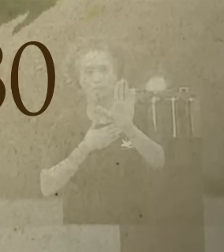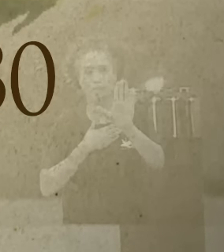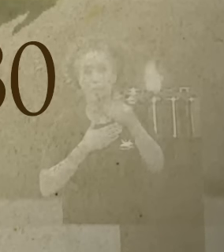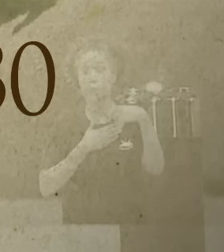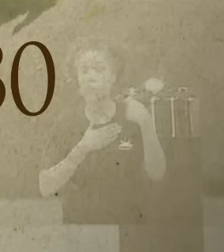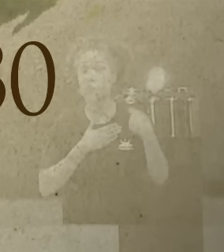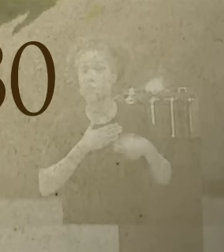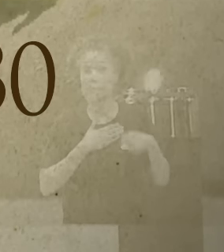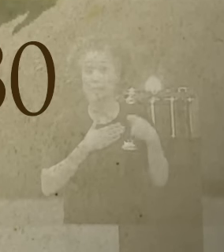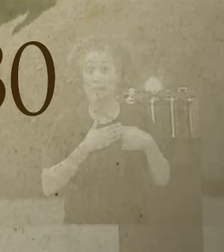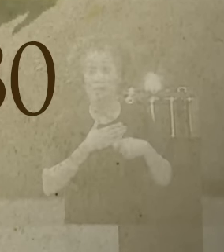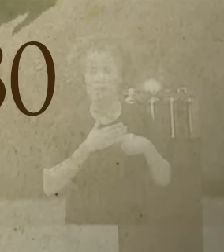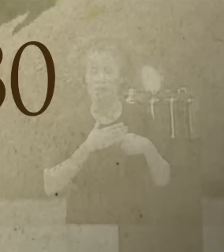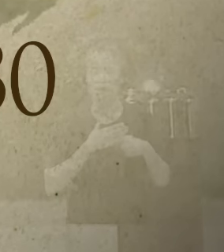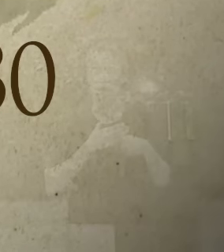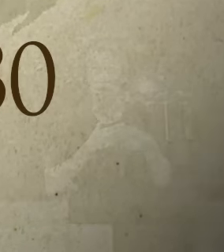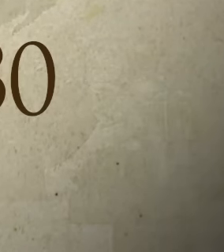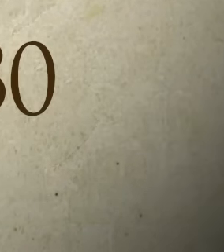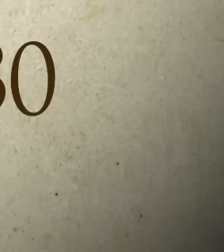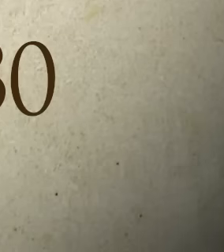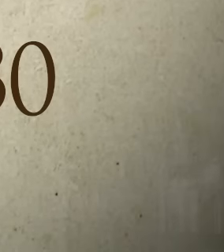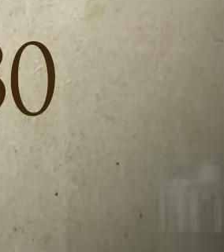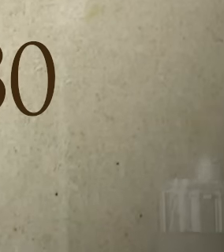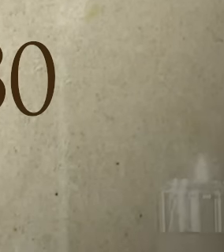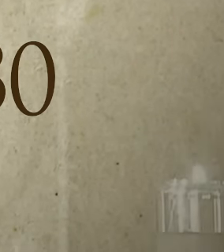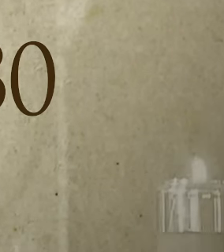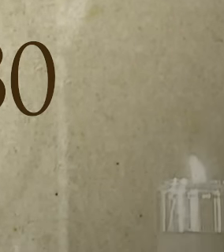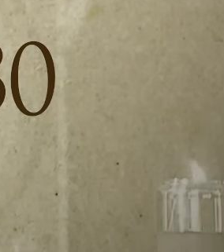verdade, Jesus está dizendo: